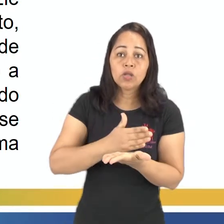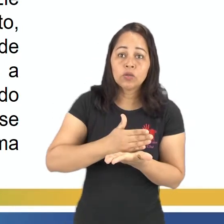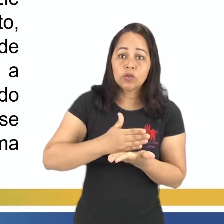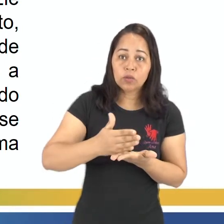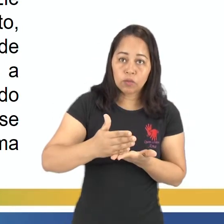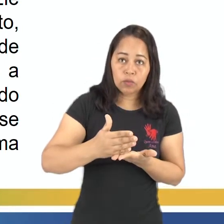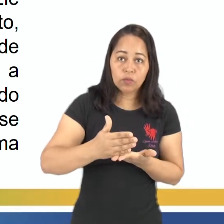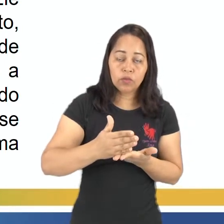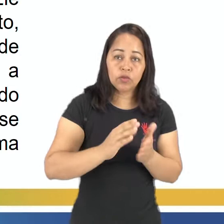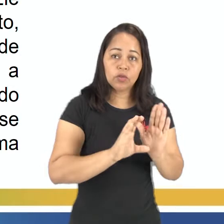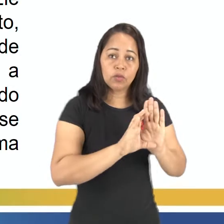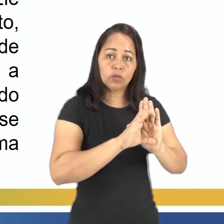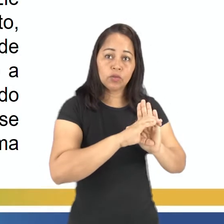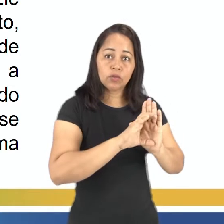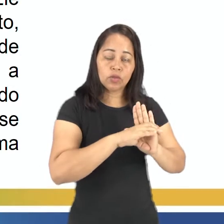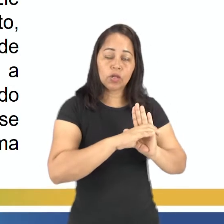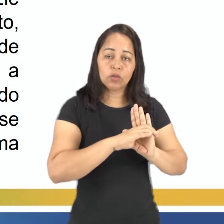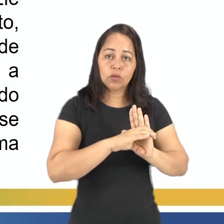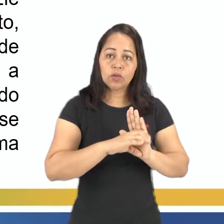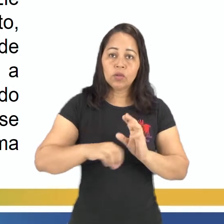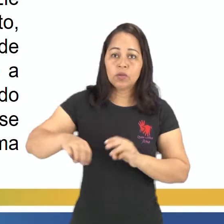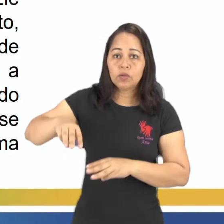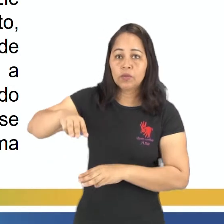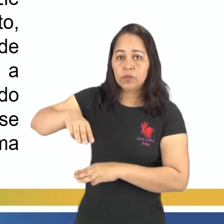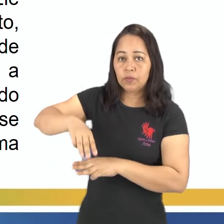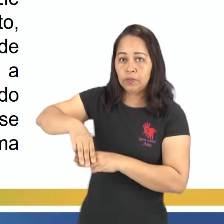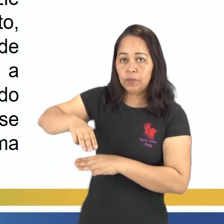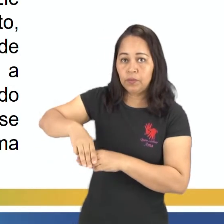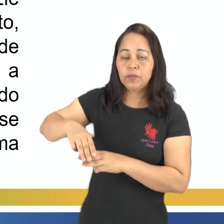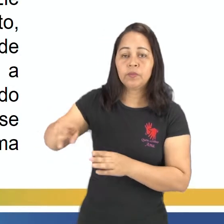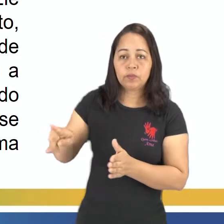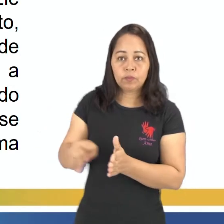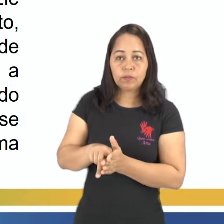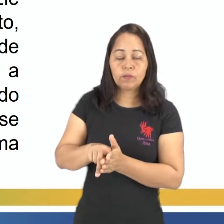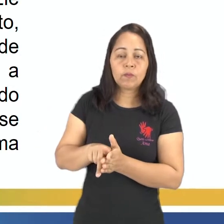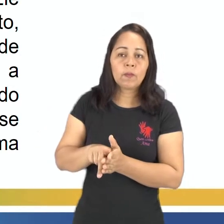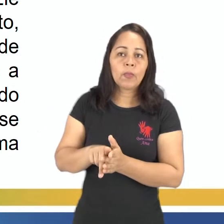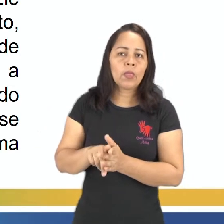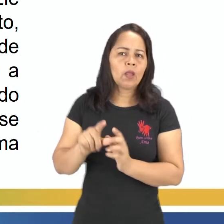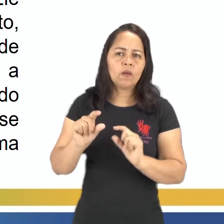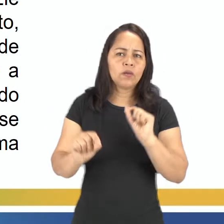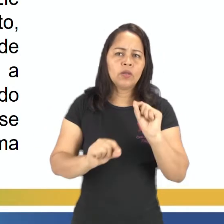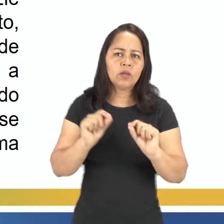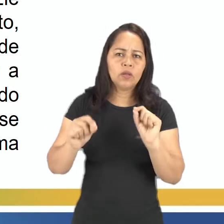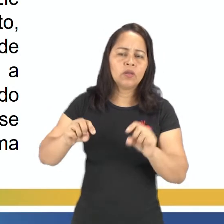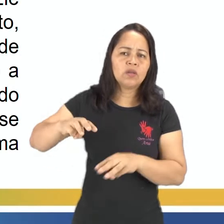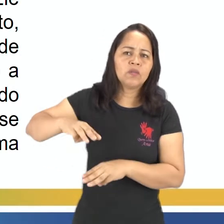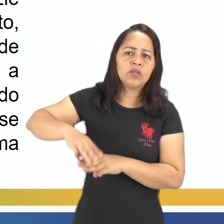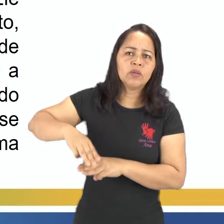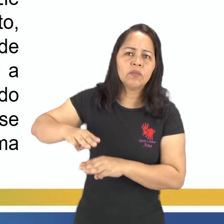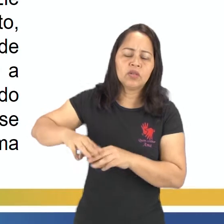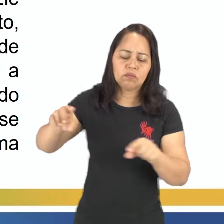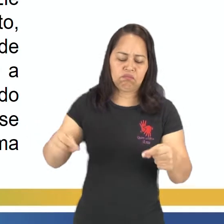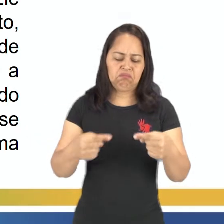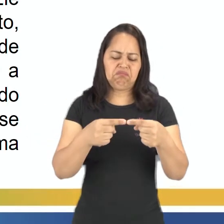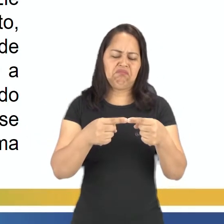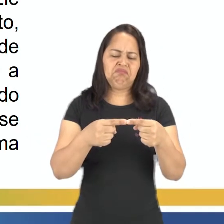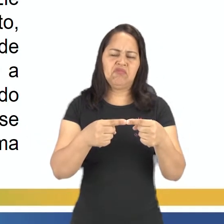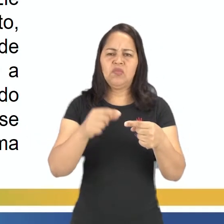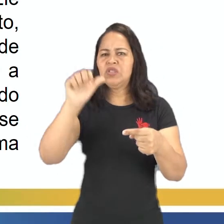nós vamos ao slide e vocês vão perceber na leitura o que a matemática tem a ver com o